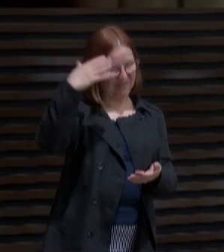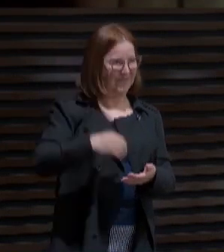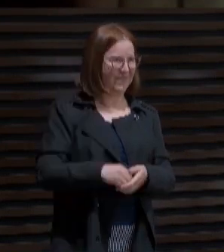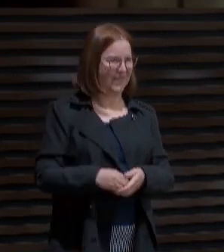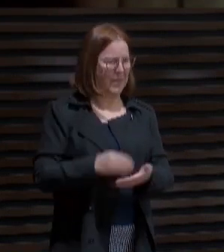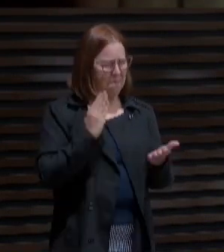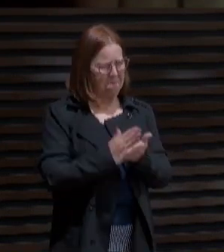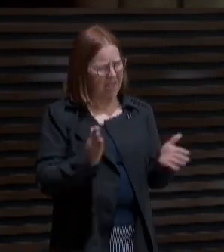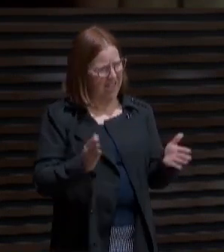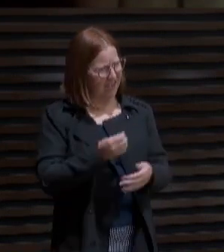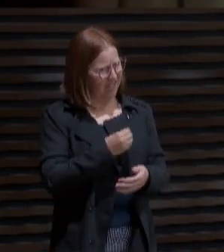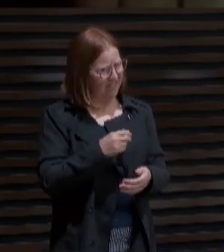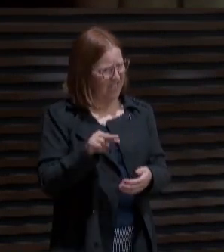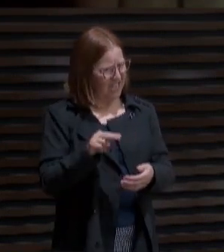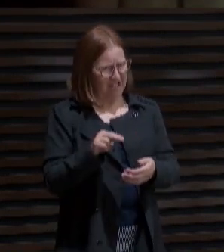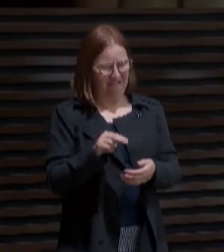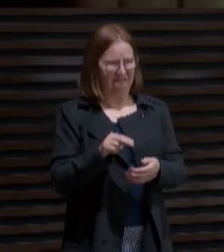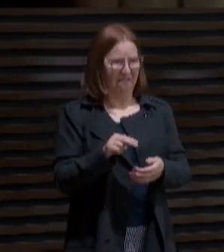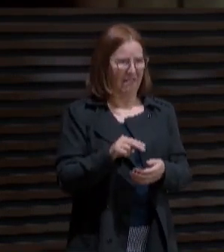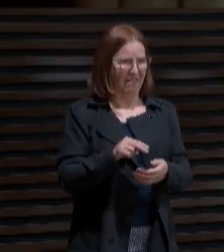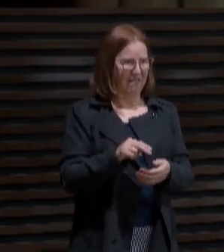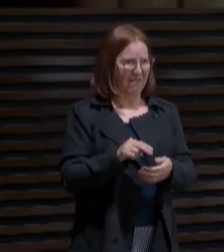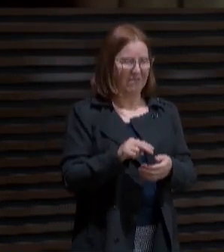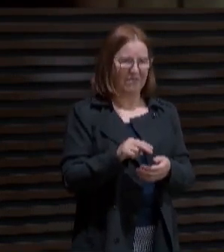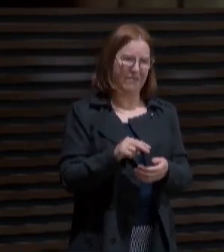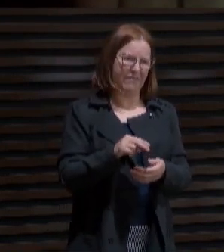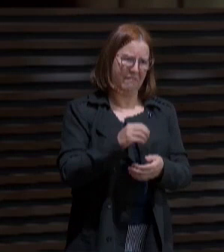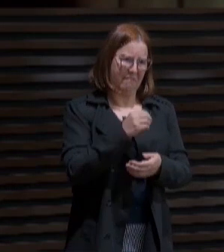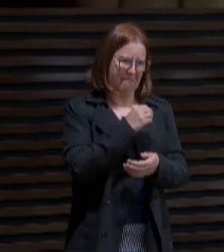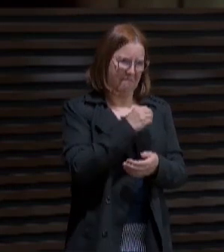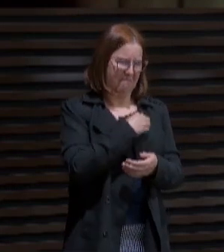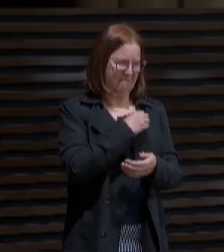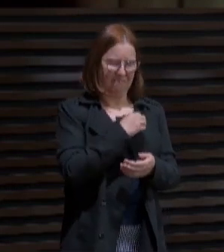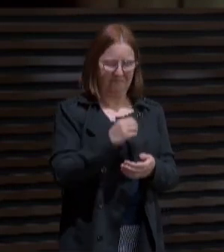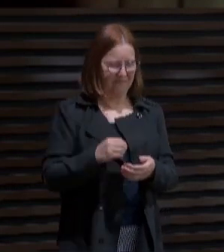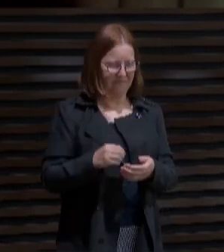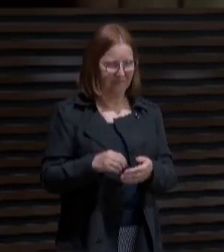Pare de viver como um legalista. Pare de viver como um justiceiro.